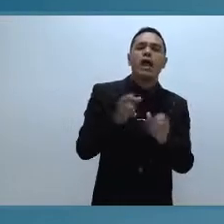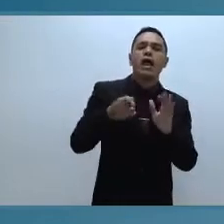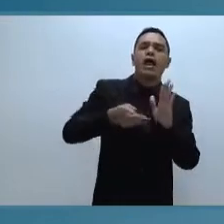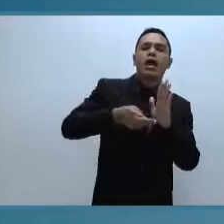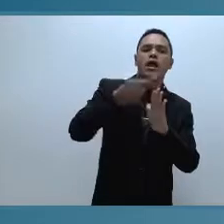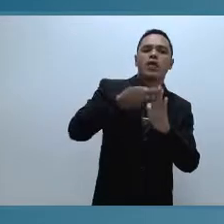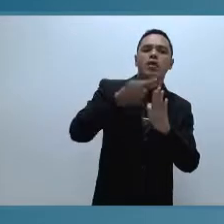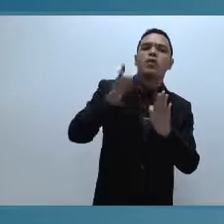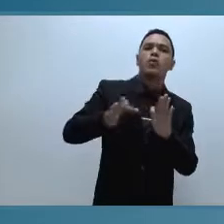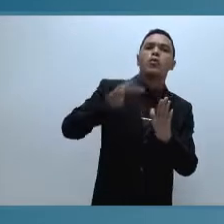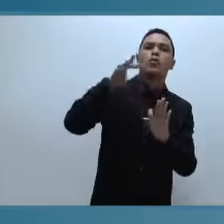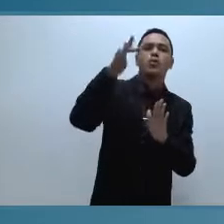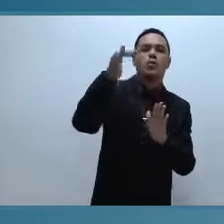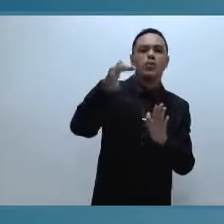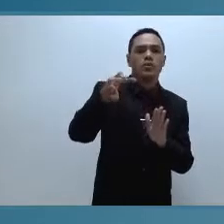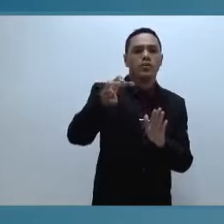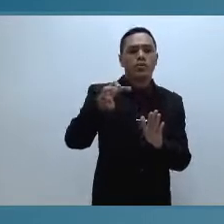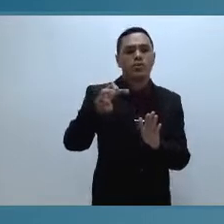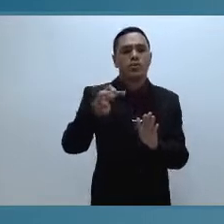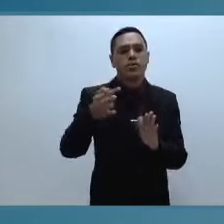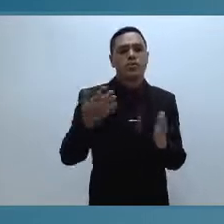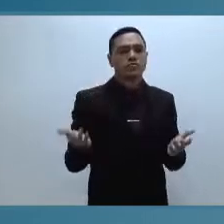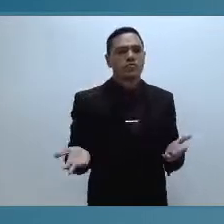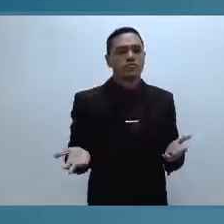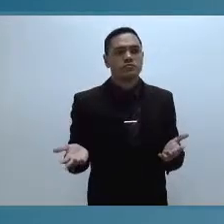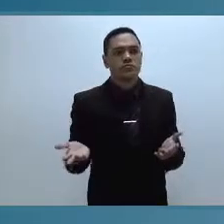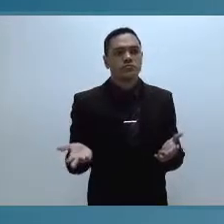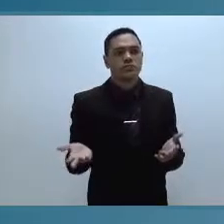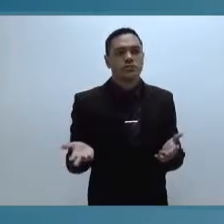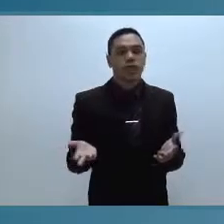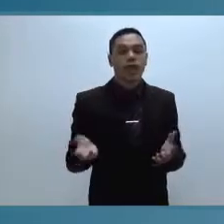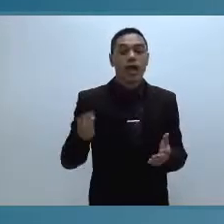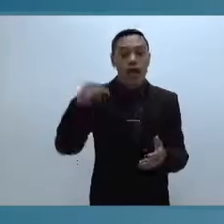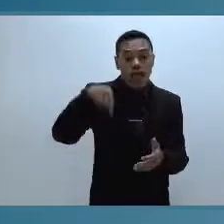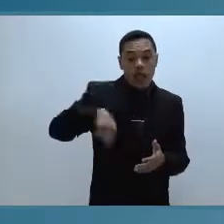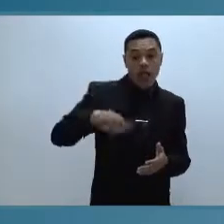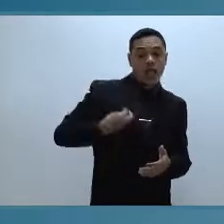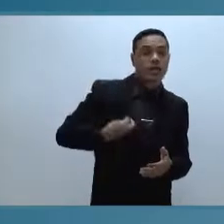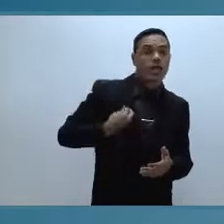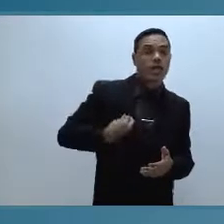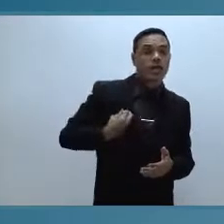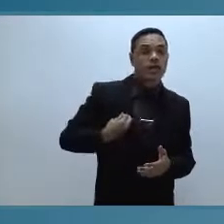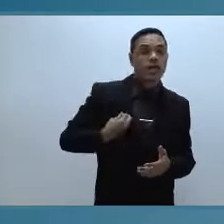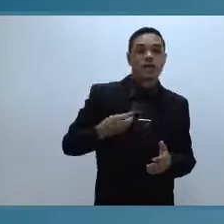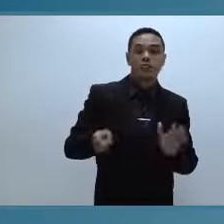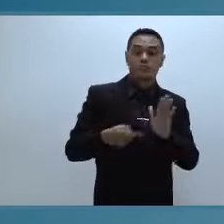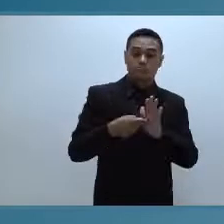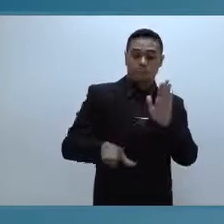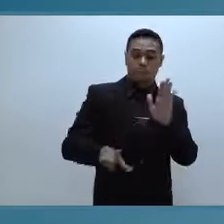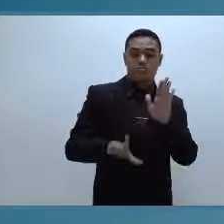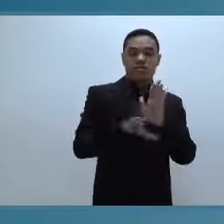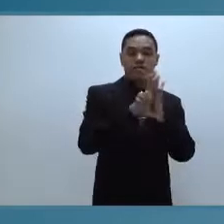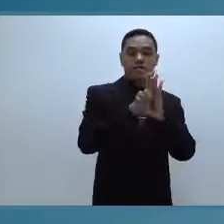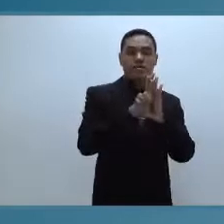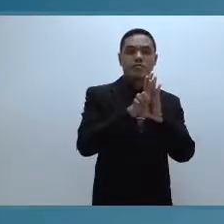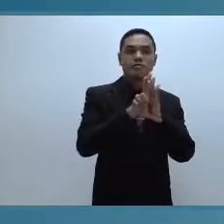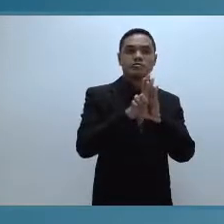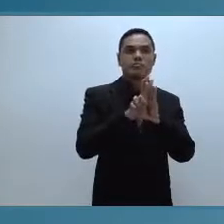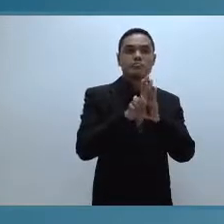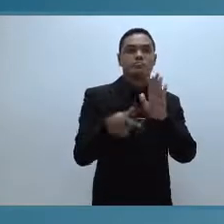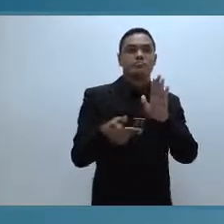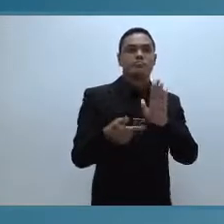vem. É nos termos da resolução que nós estamos atual, a que está em vigor, entendeu?